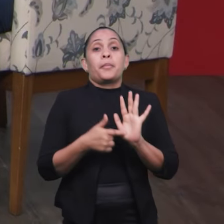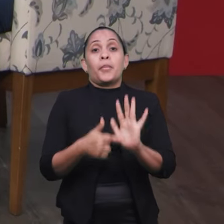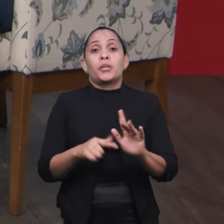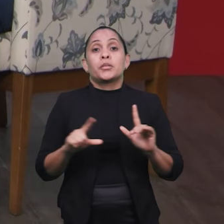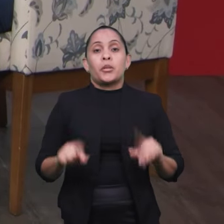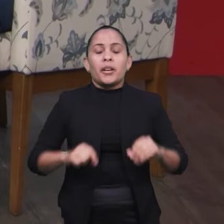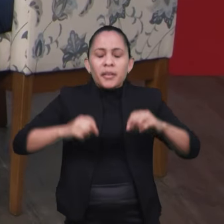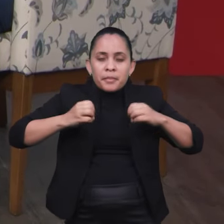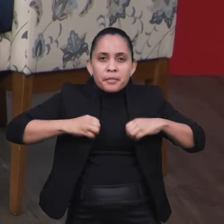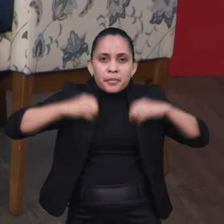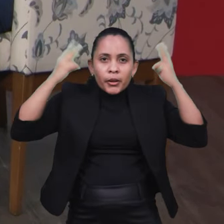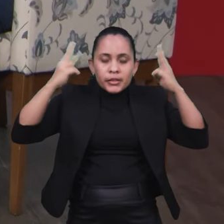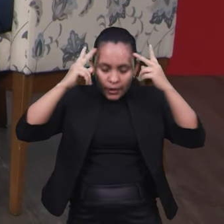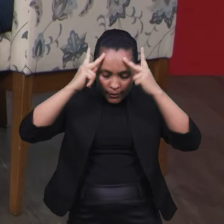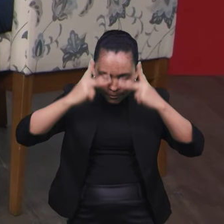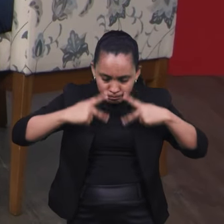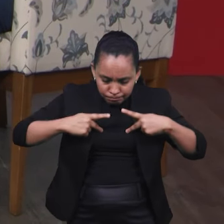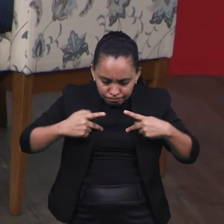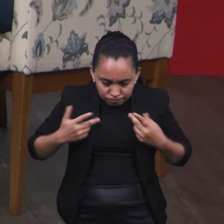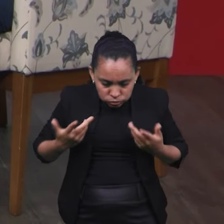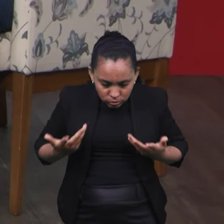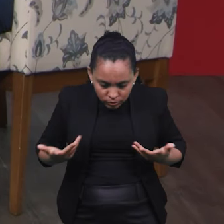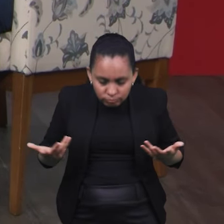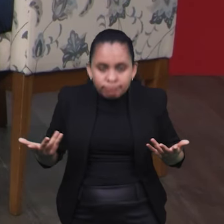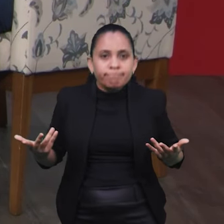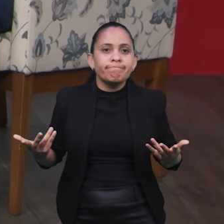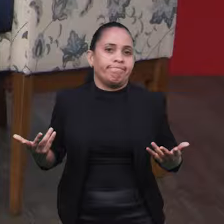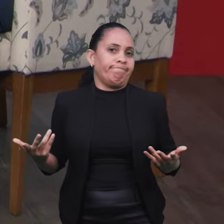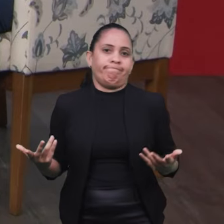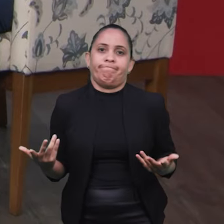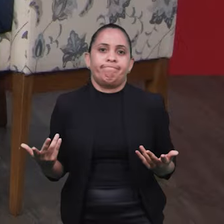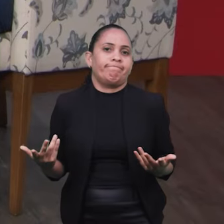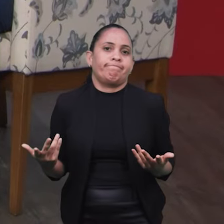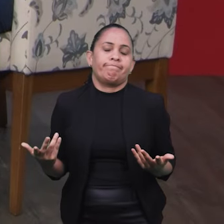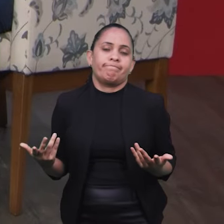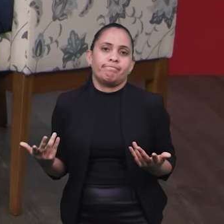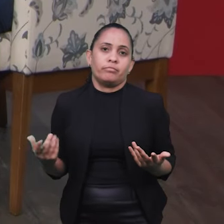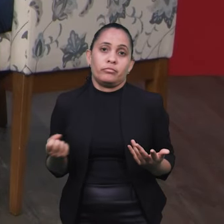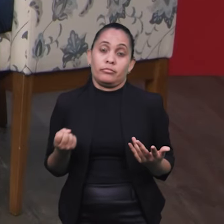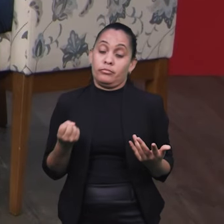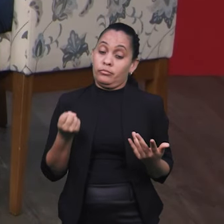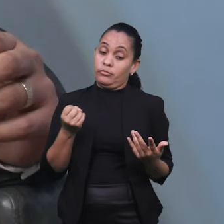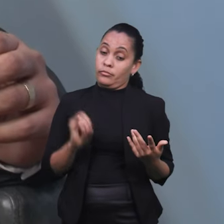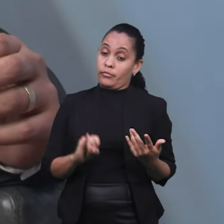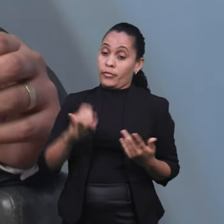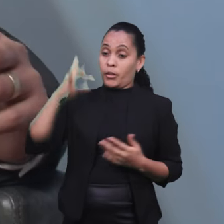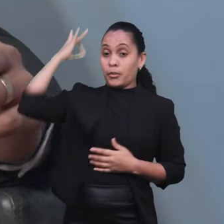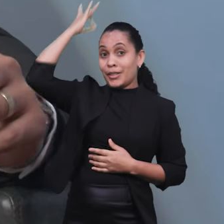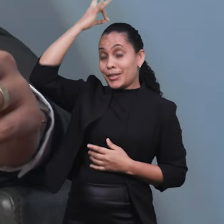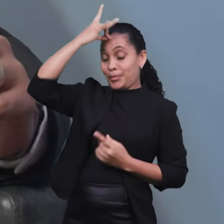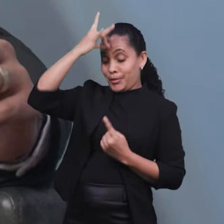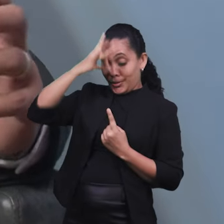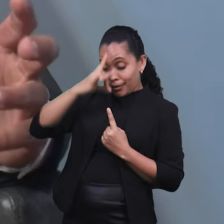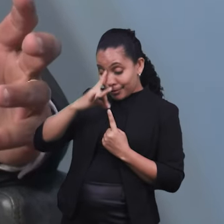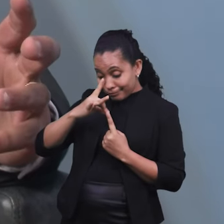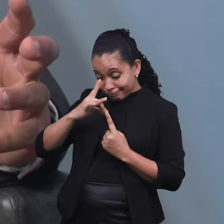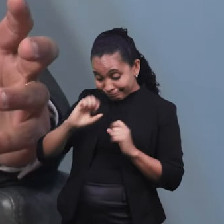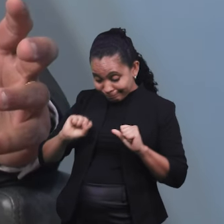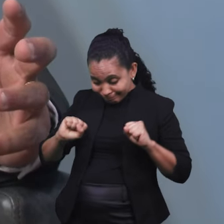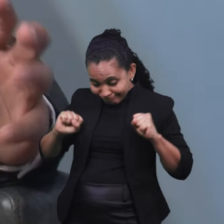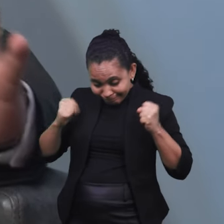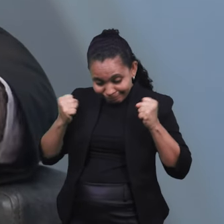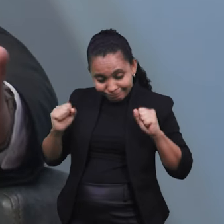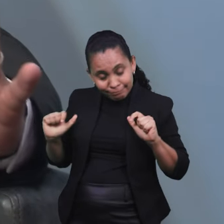mostra um Moisés homem. Um Moisés que, se não fosse o Espírito sobre